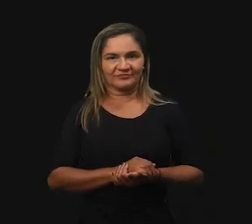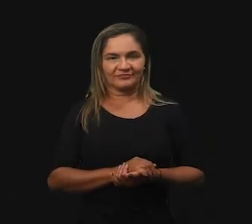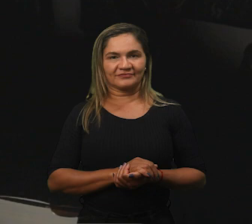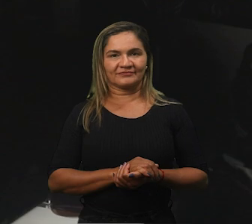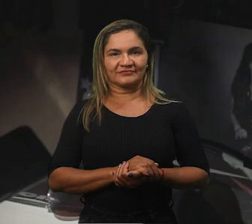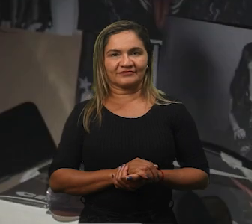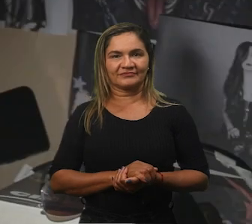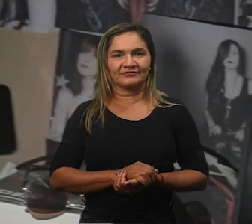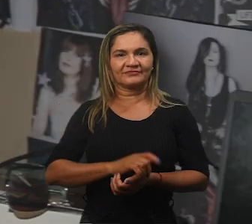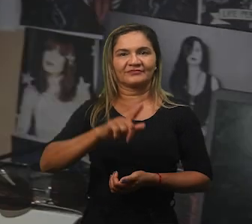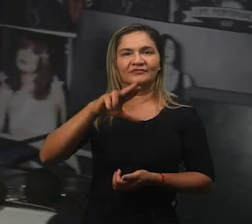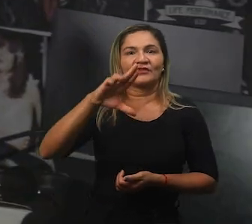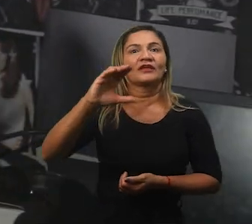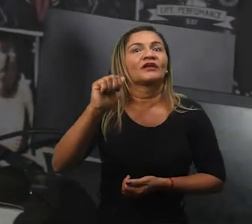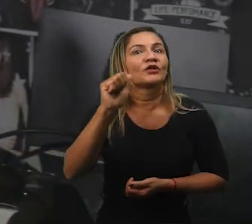Luminous.